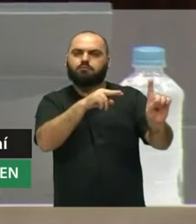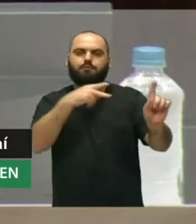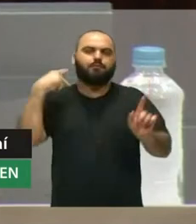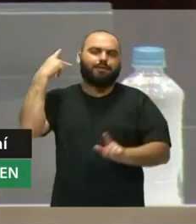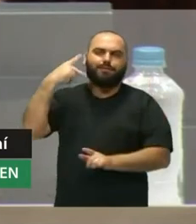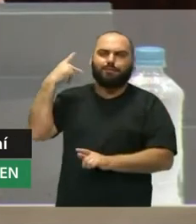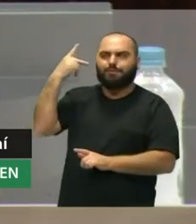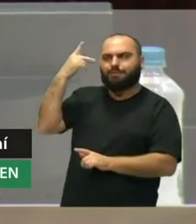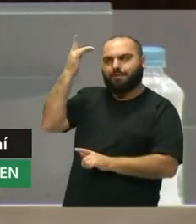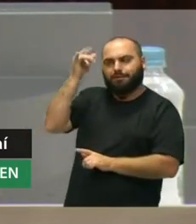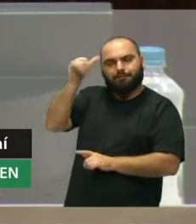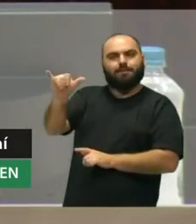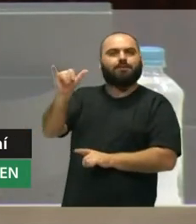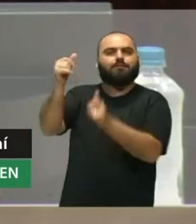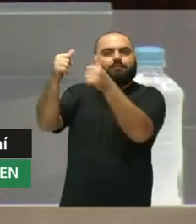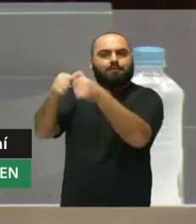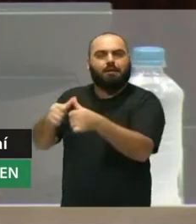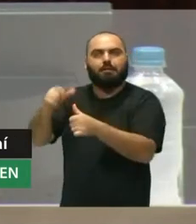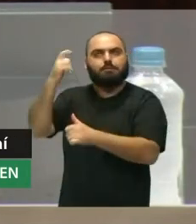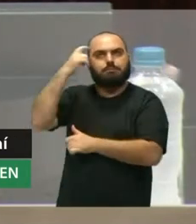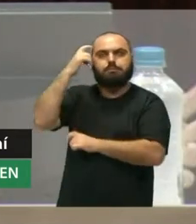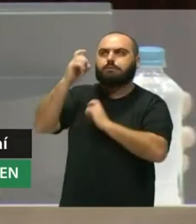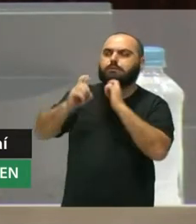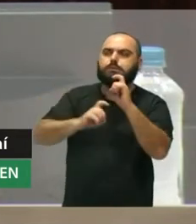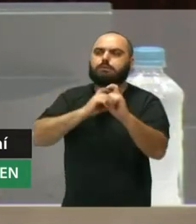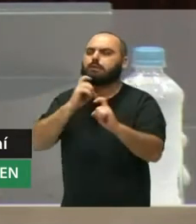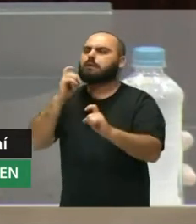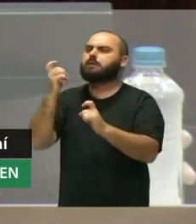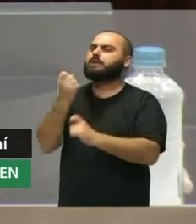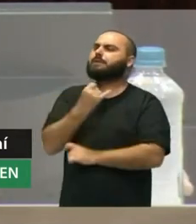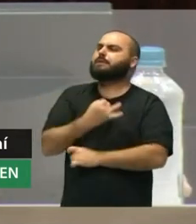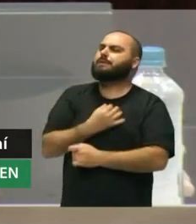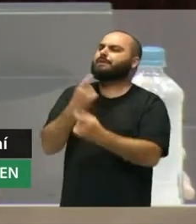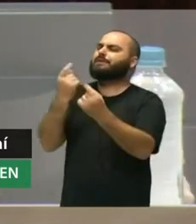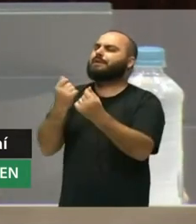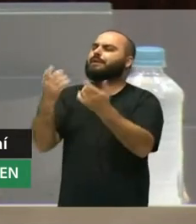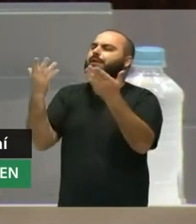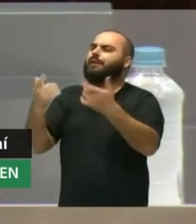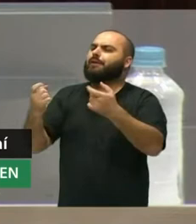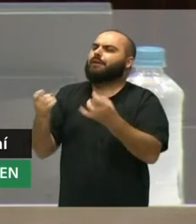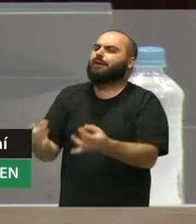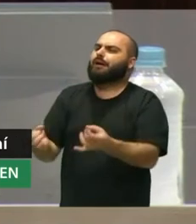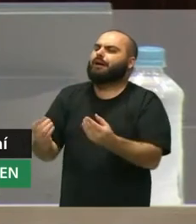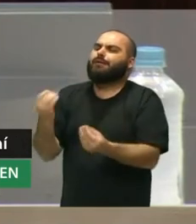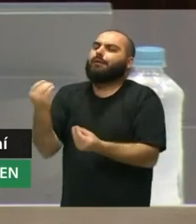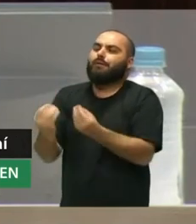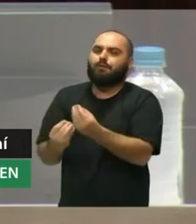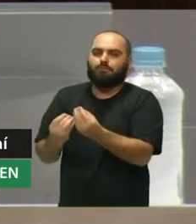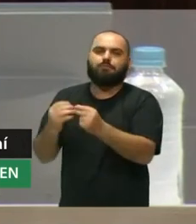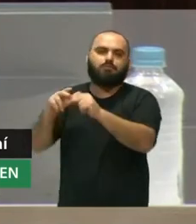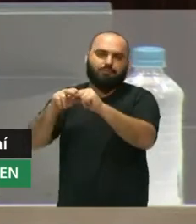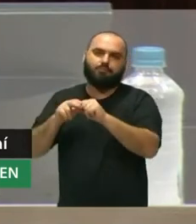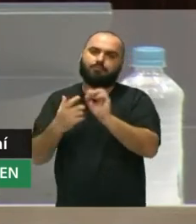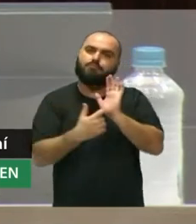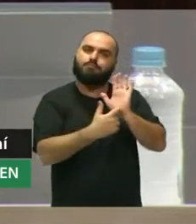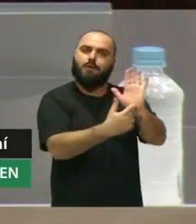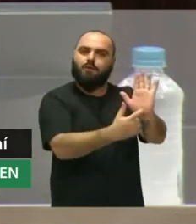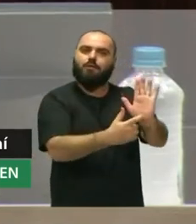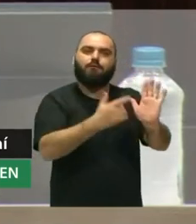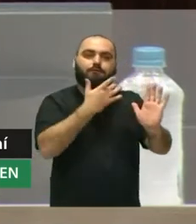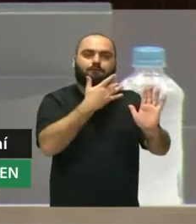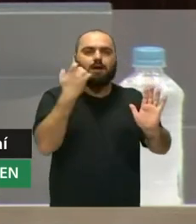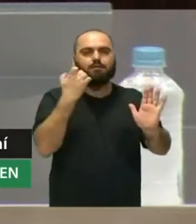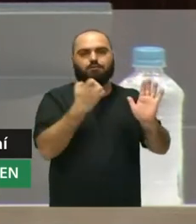números? Né? Se forem apresentados, ficarão muito mais fáceis de serem analisados por todos. Eu coloco